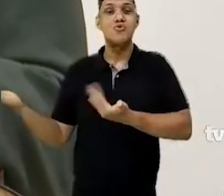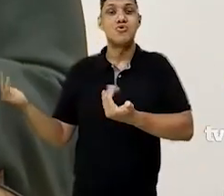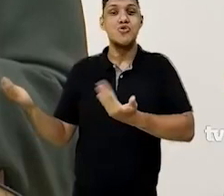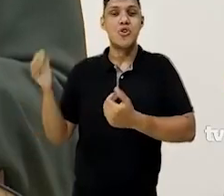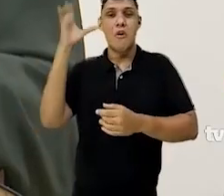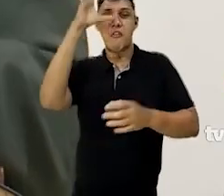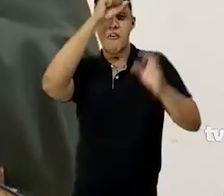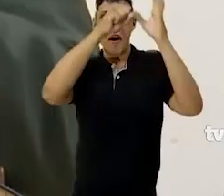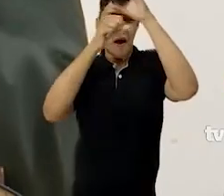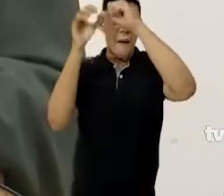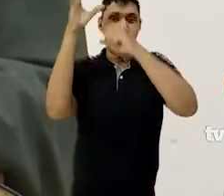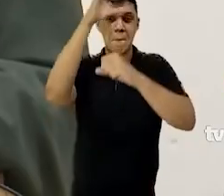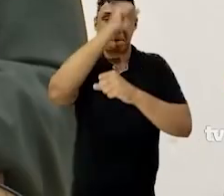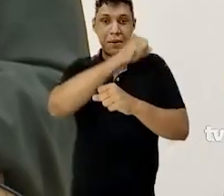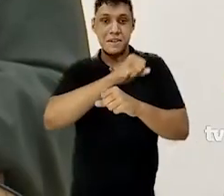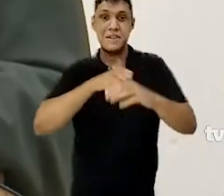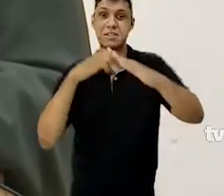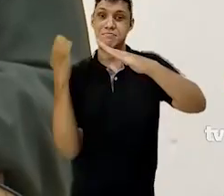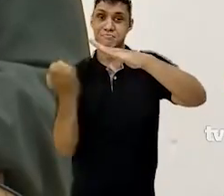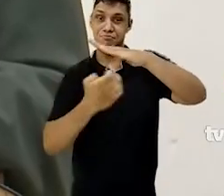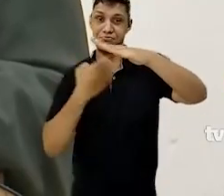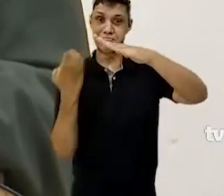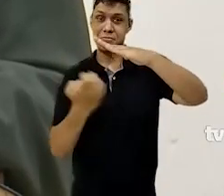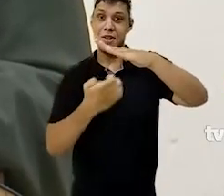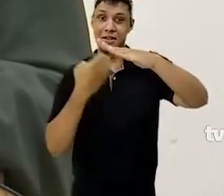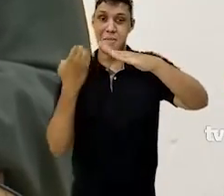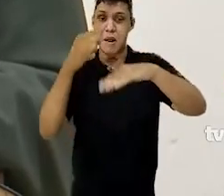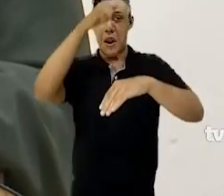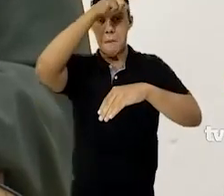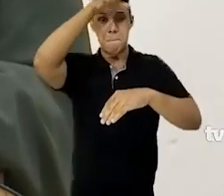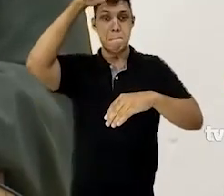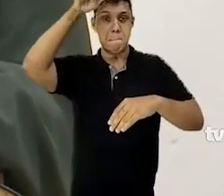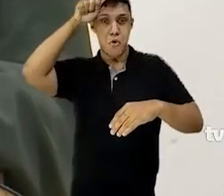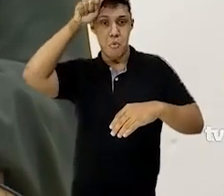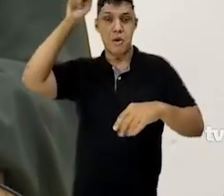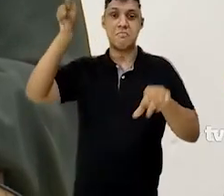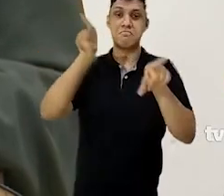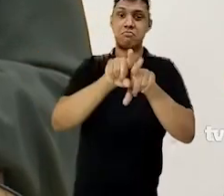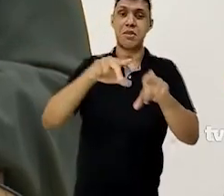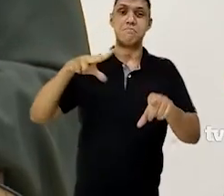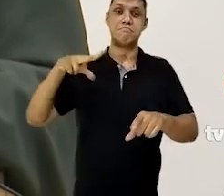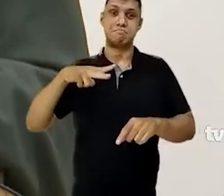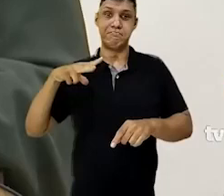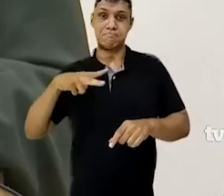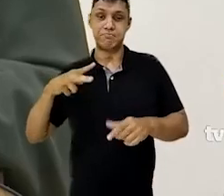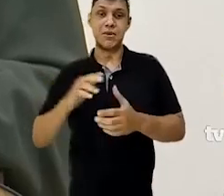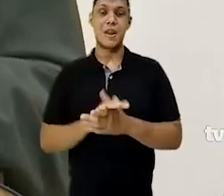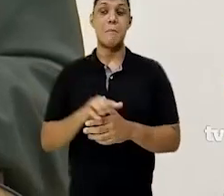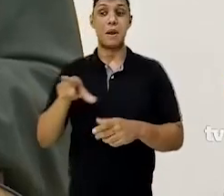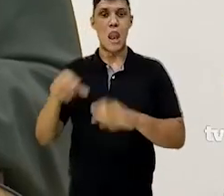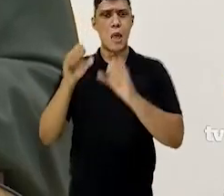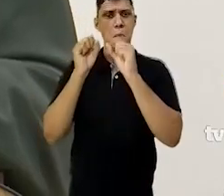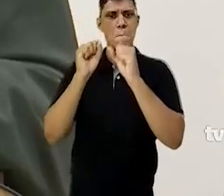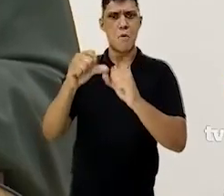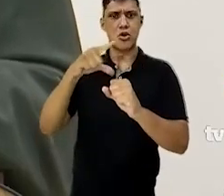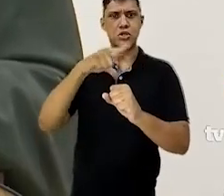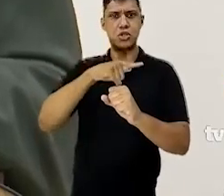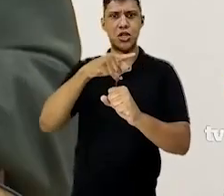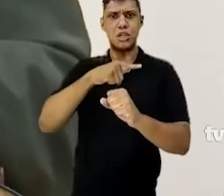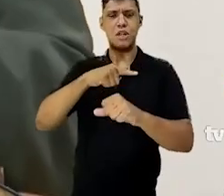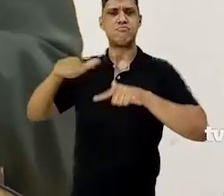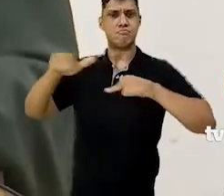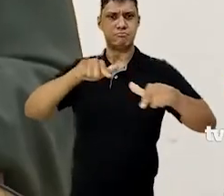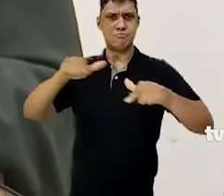aprendiz nas empresas pública e privada para que ele possa ter um emprego e possa